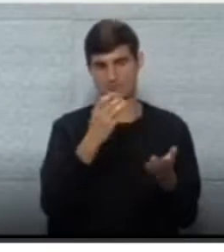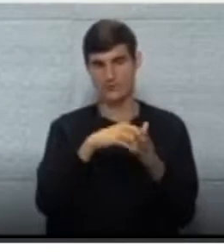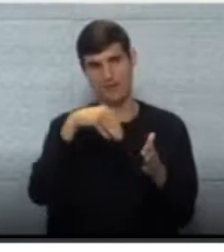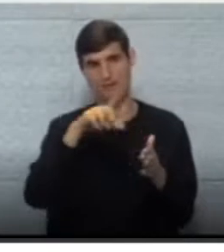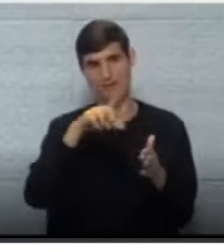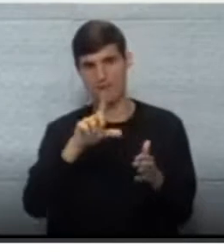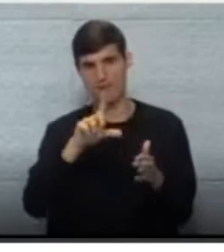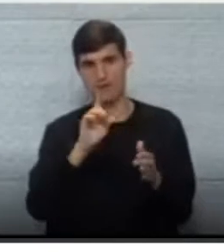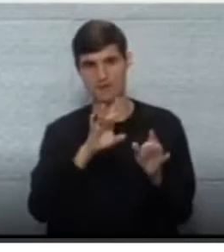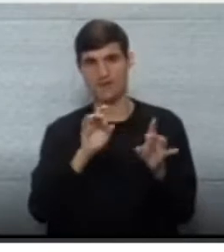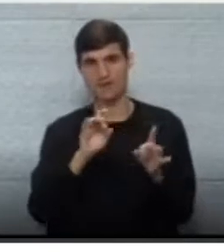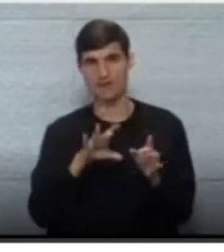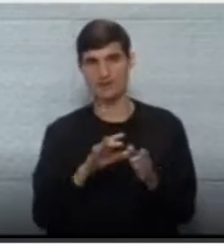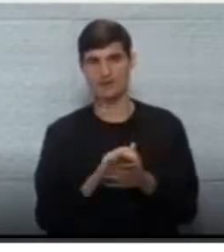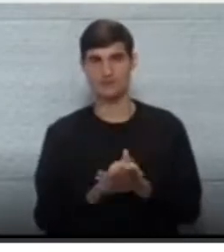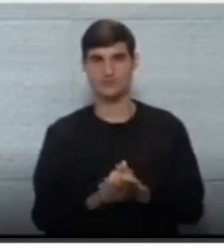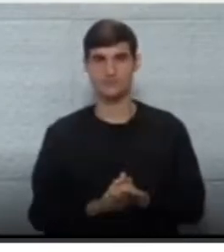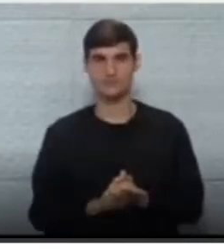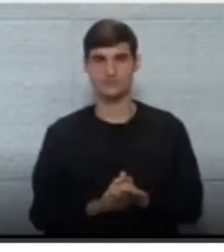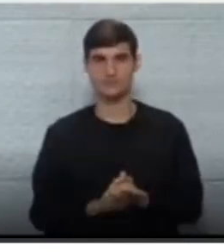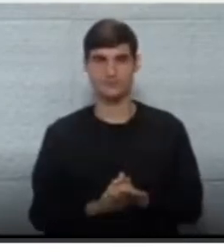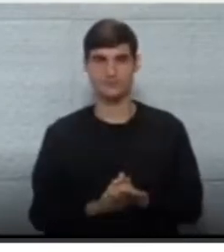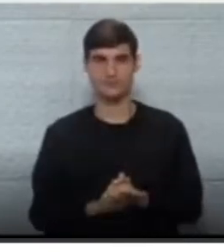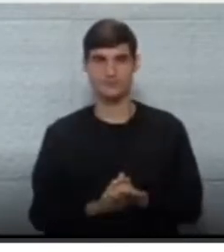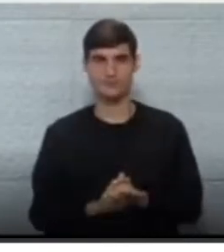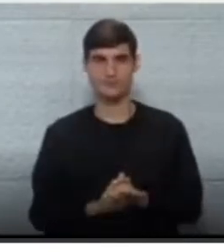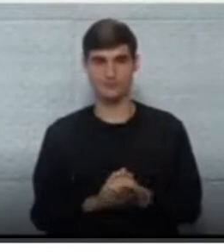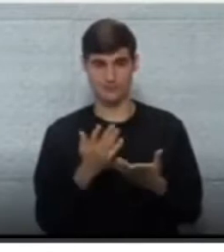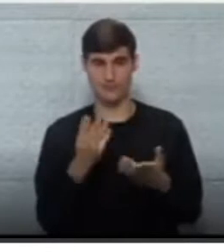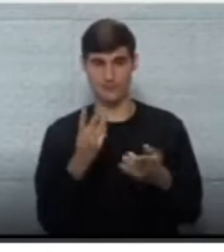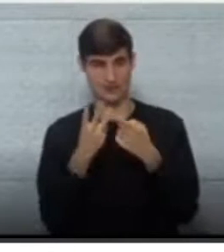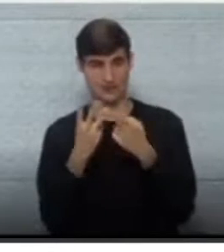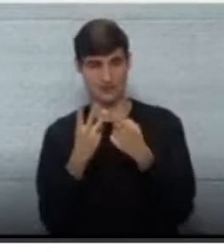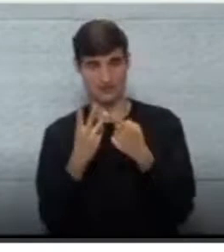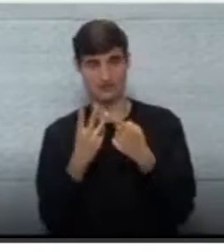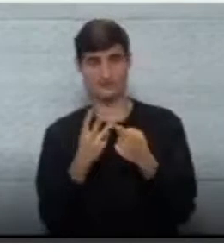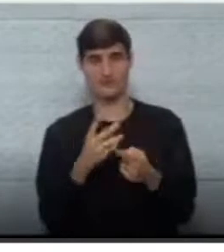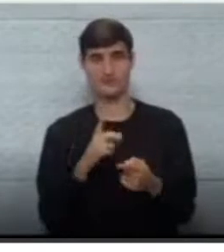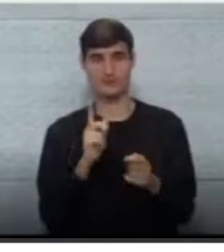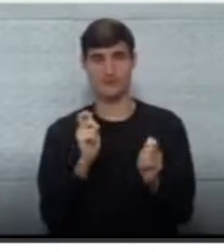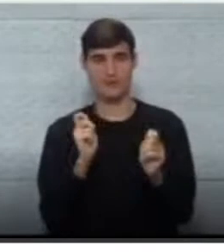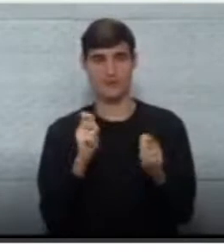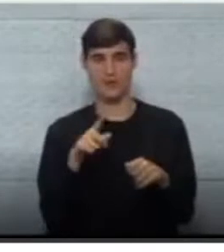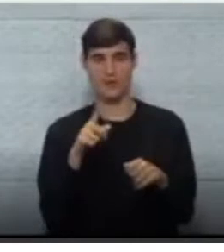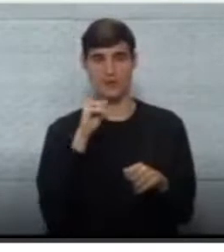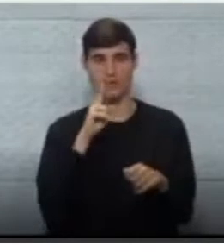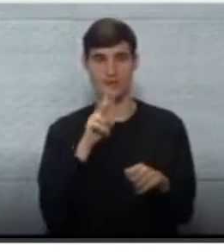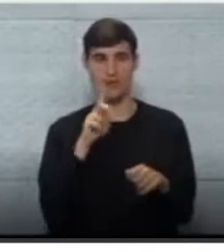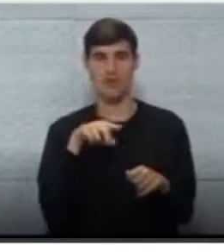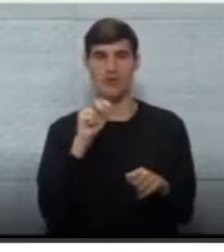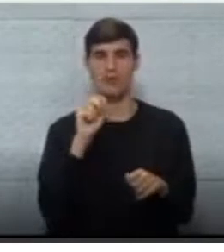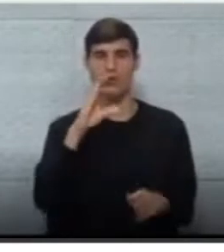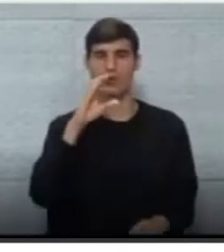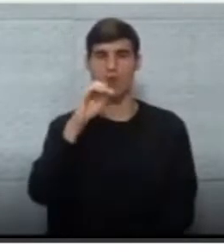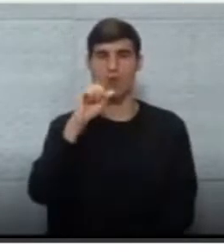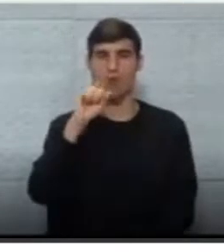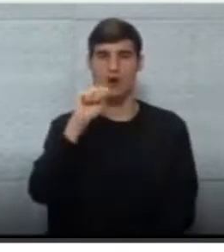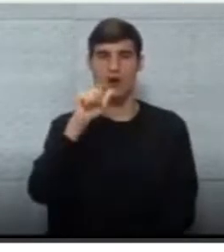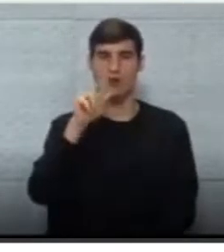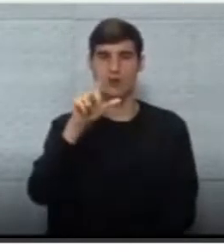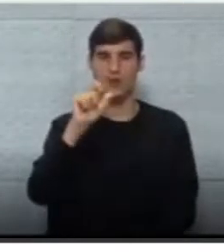ml dessa amostra. No procedimento 3, nós vamos fazer a prova da coagulase.